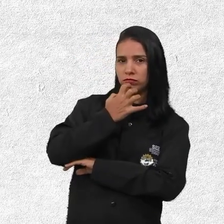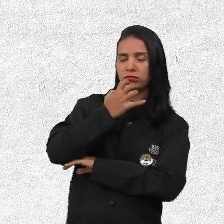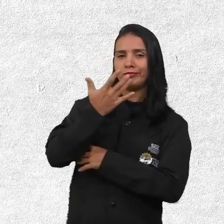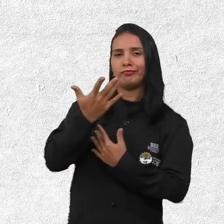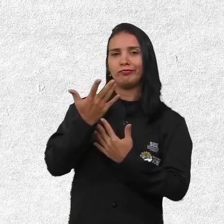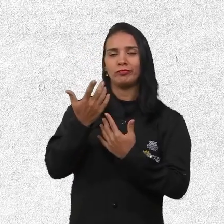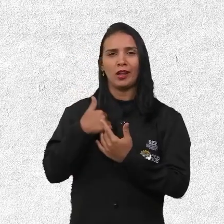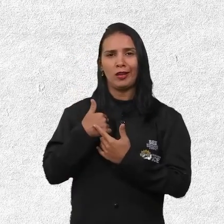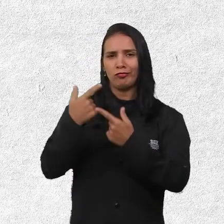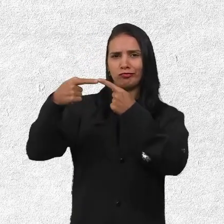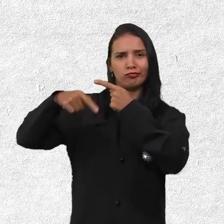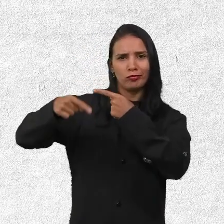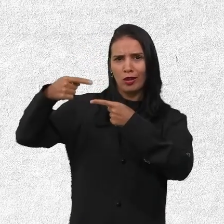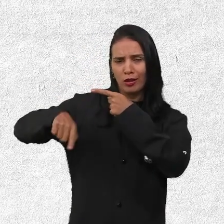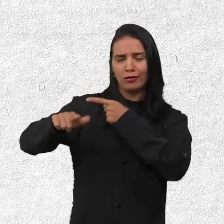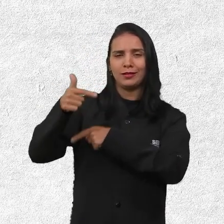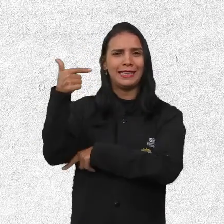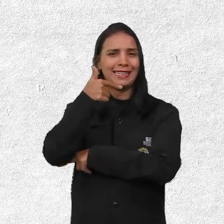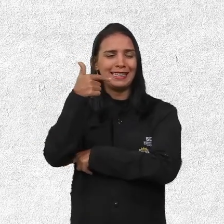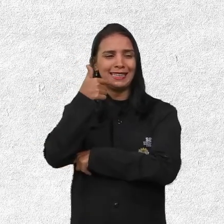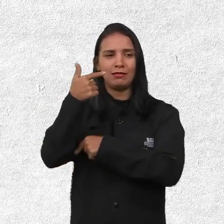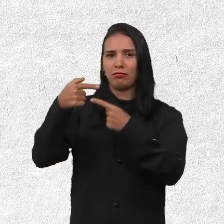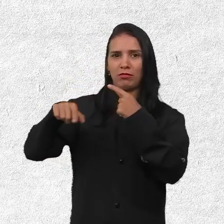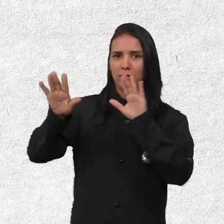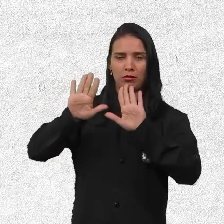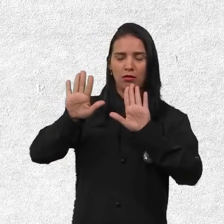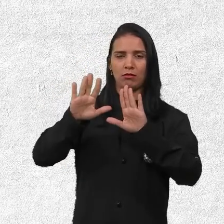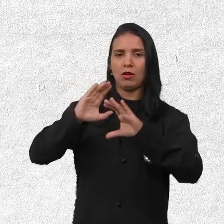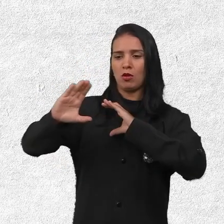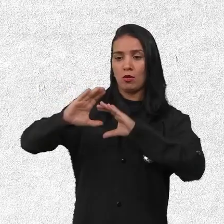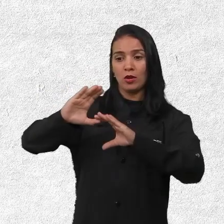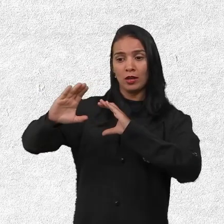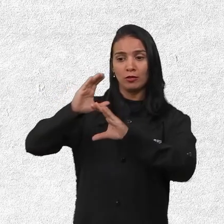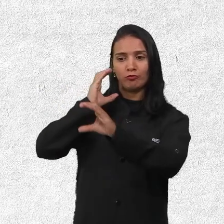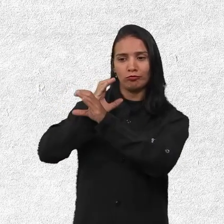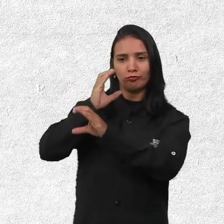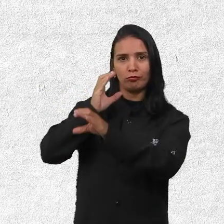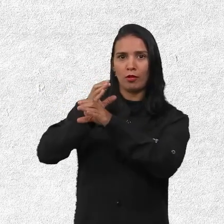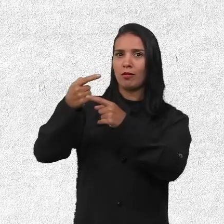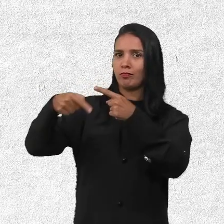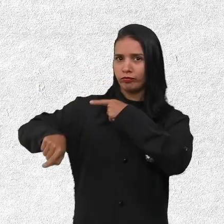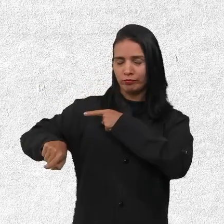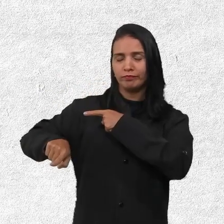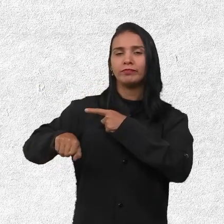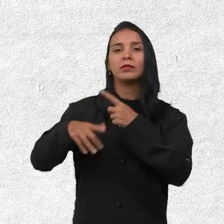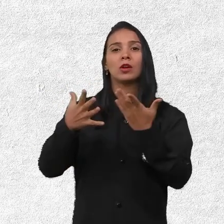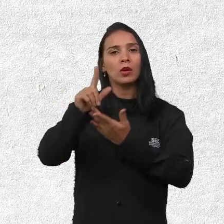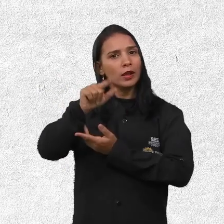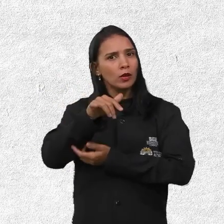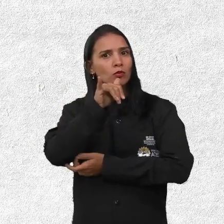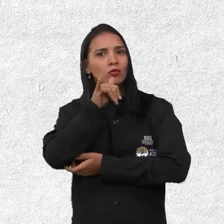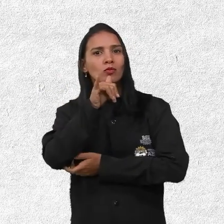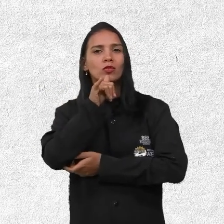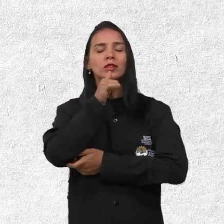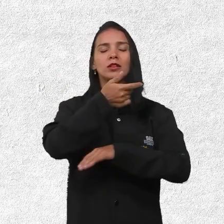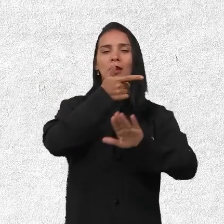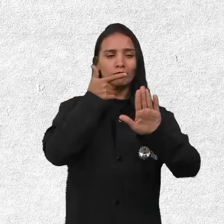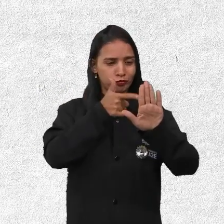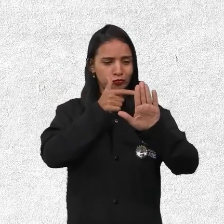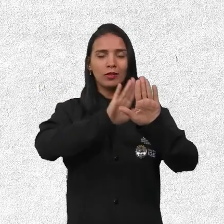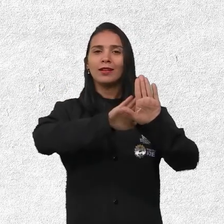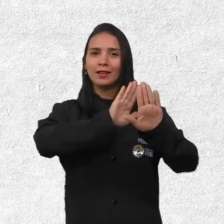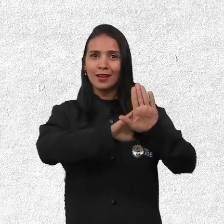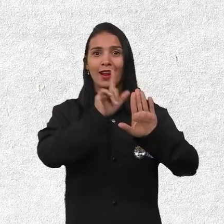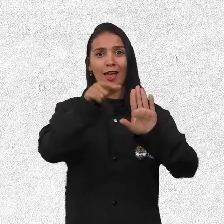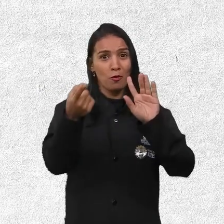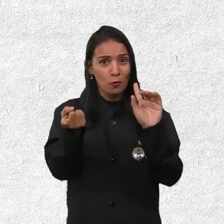não condiz com o que ela está comunicando. Então, esse é um exemplo de ironia. É o contrário do